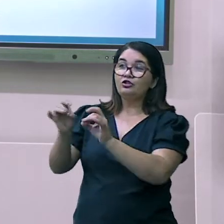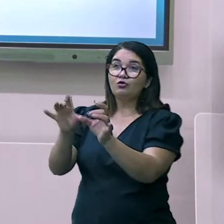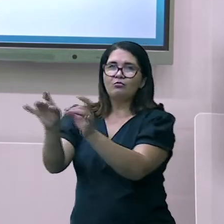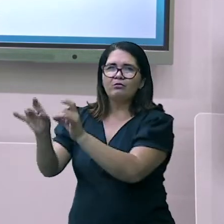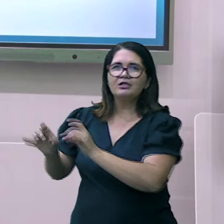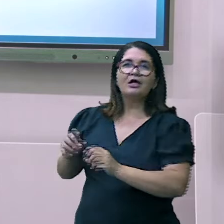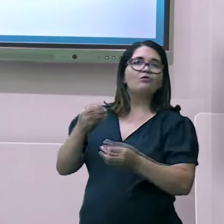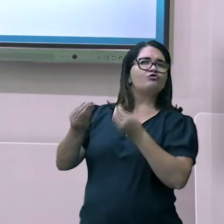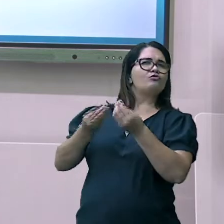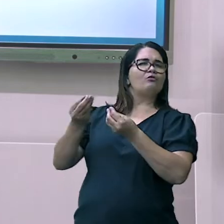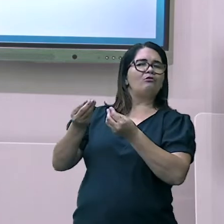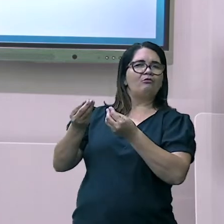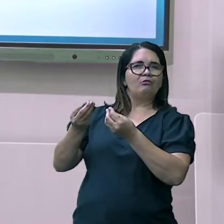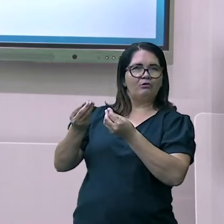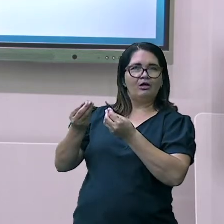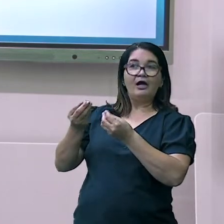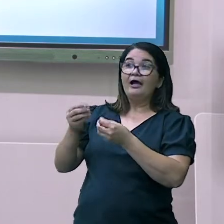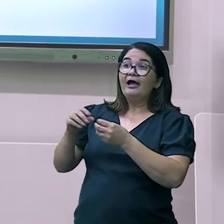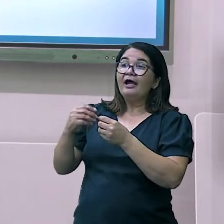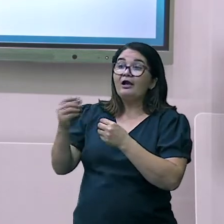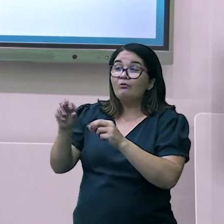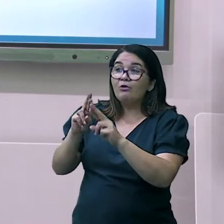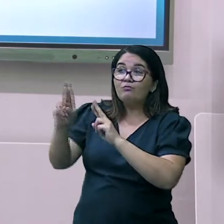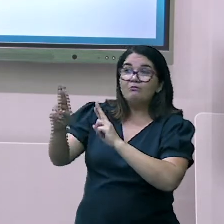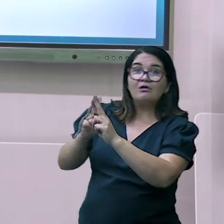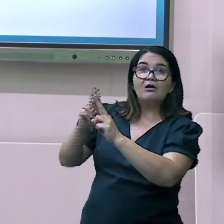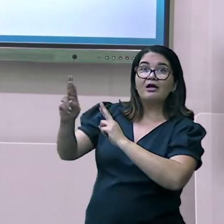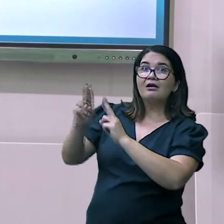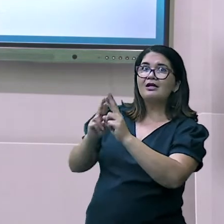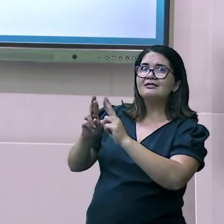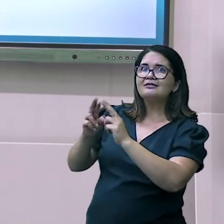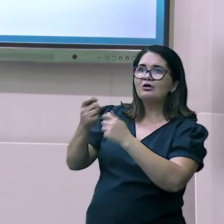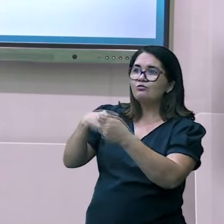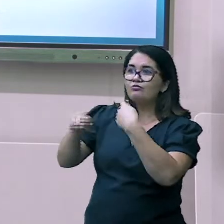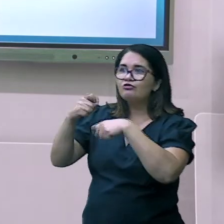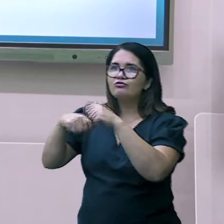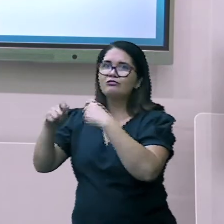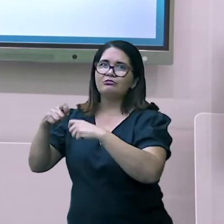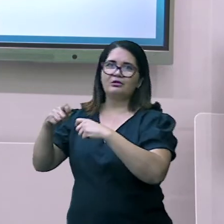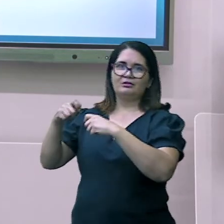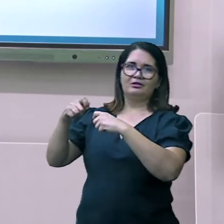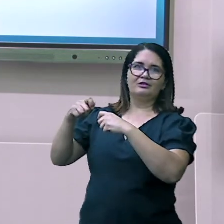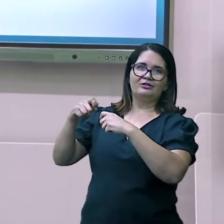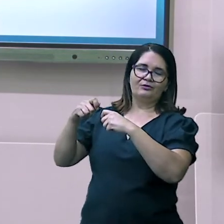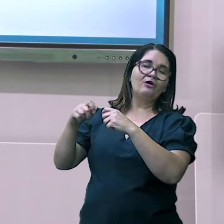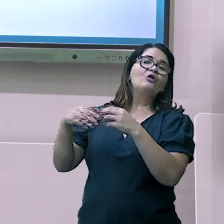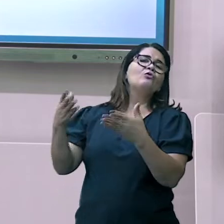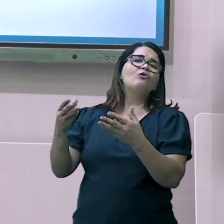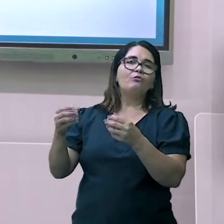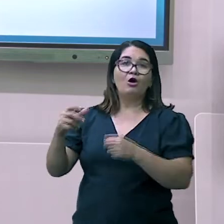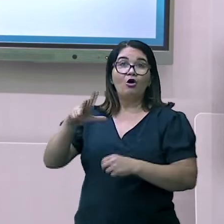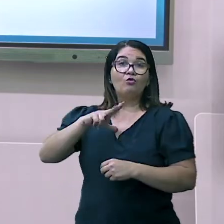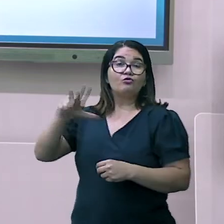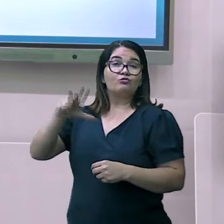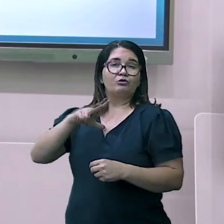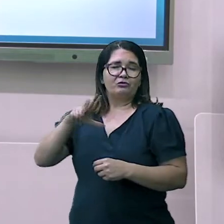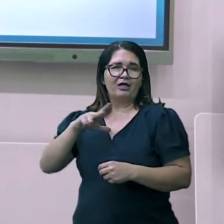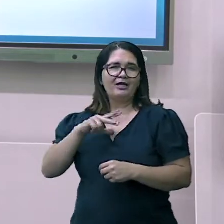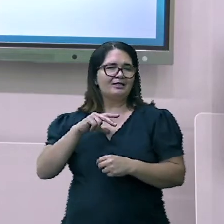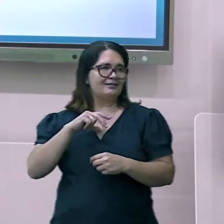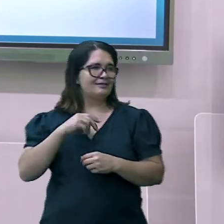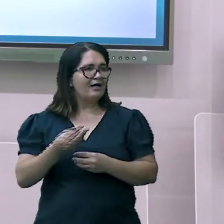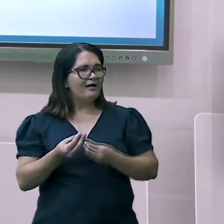moeda. Escambo é uma relação comercial simples. Por meio dessa prática, os